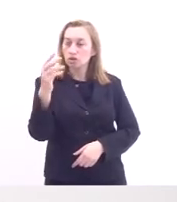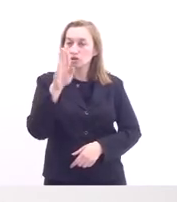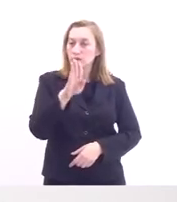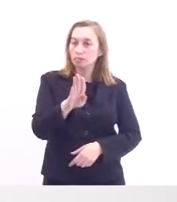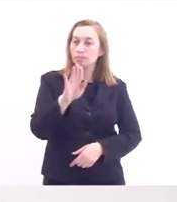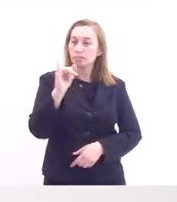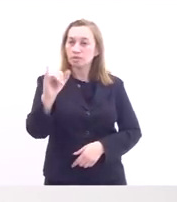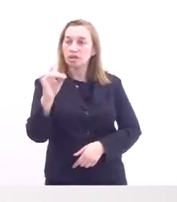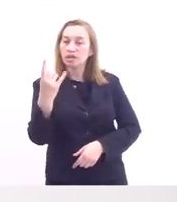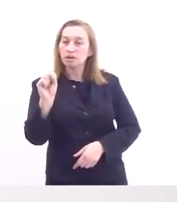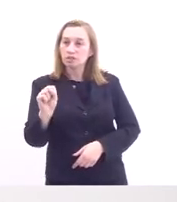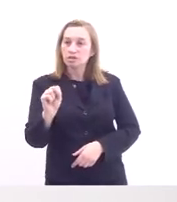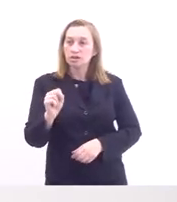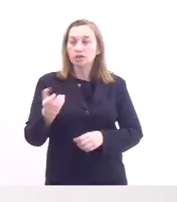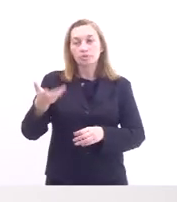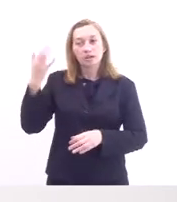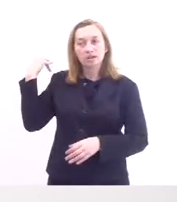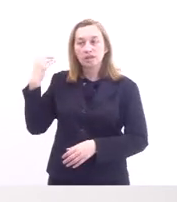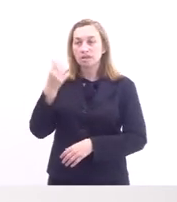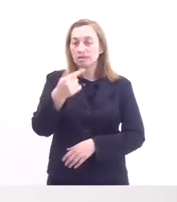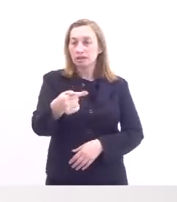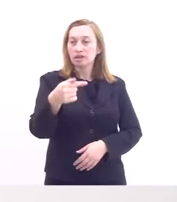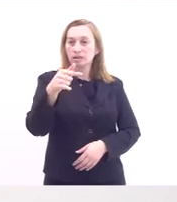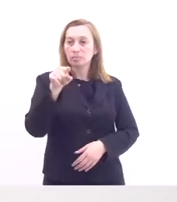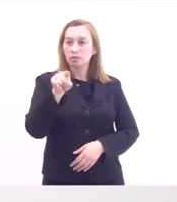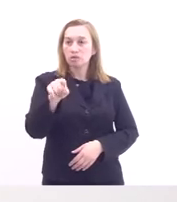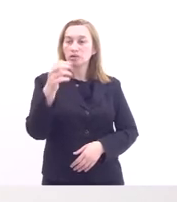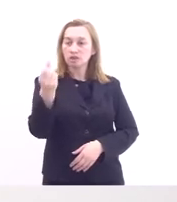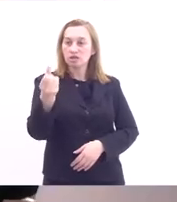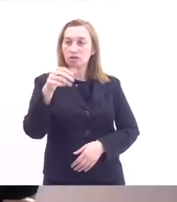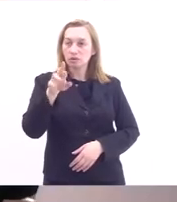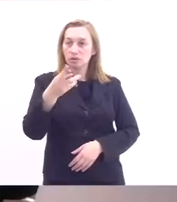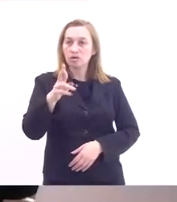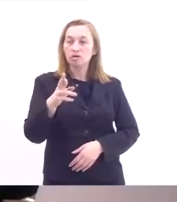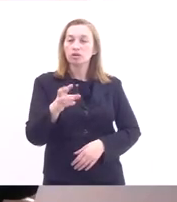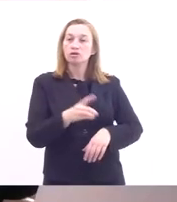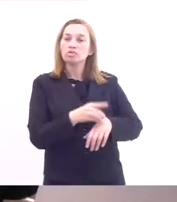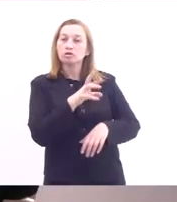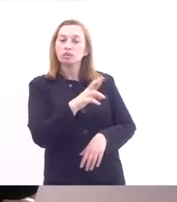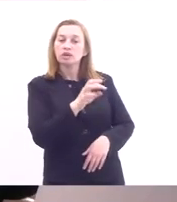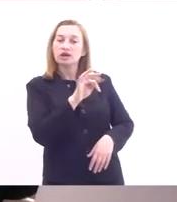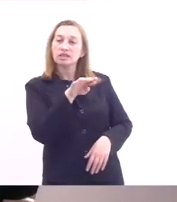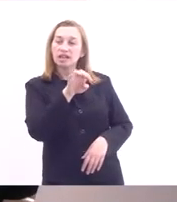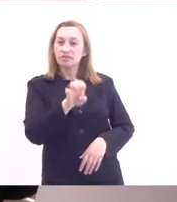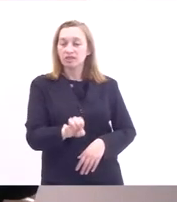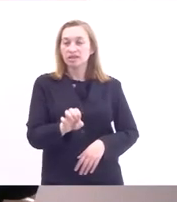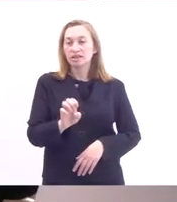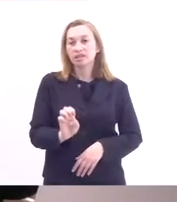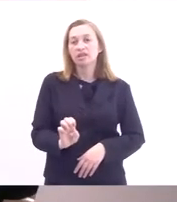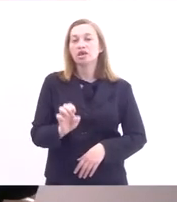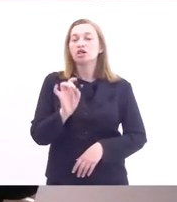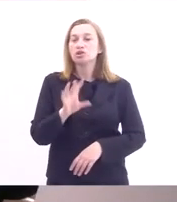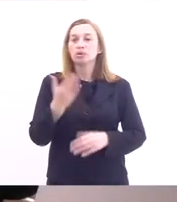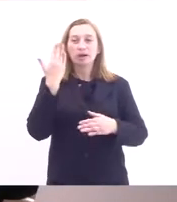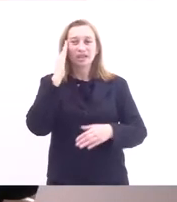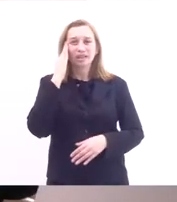anteriores de 7,6 bilhões. Doutora Stephanie, só para entender esse